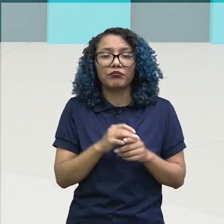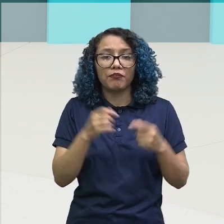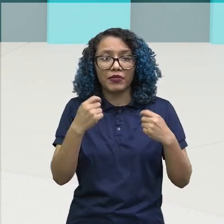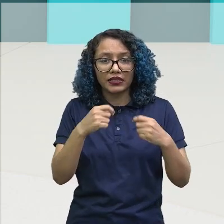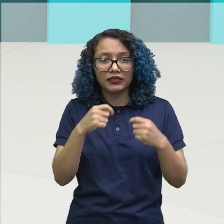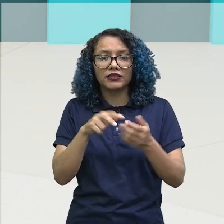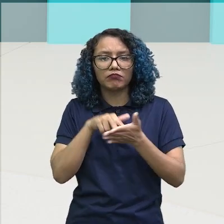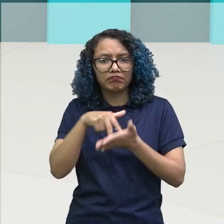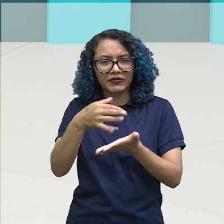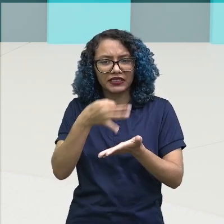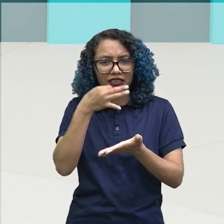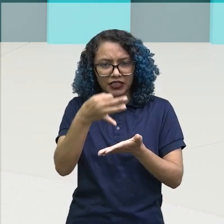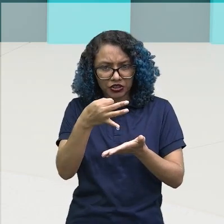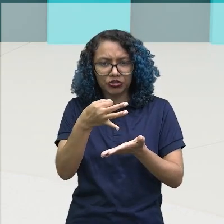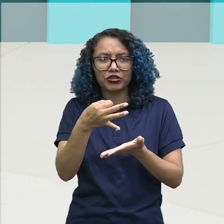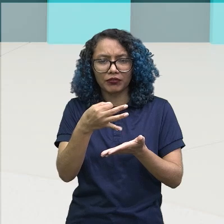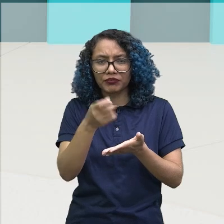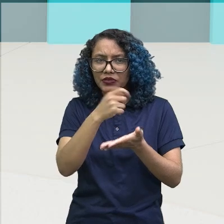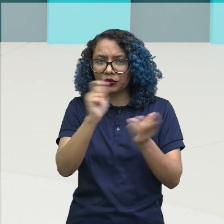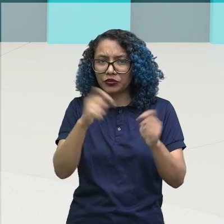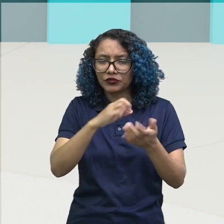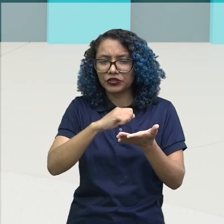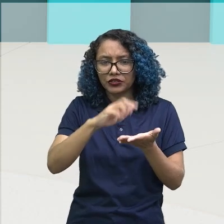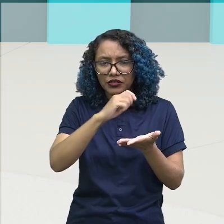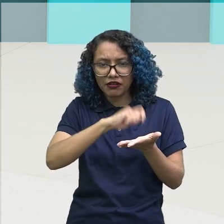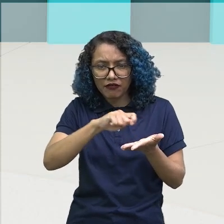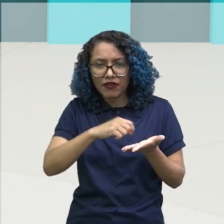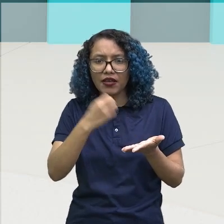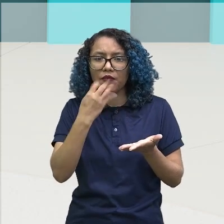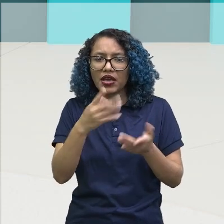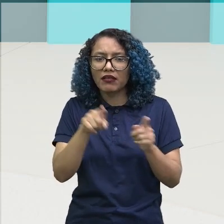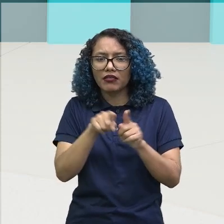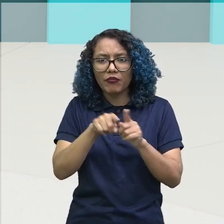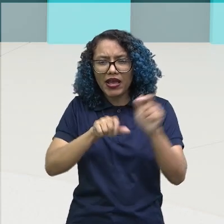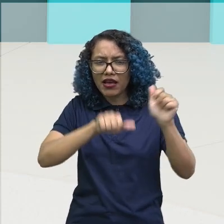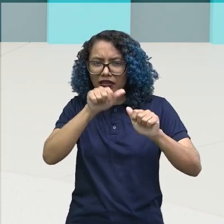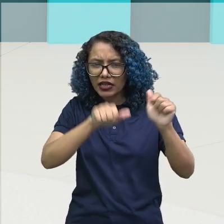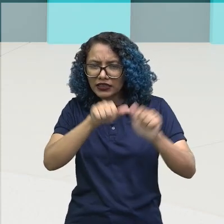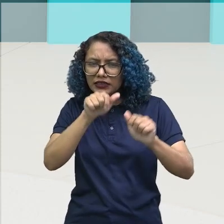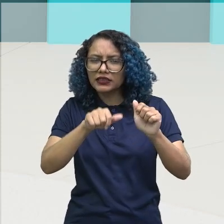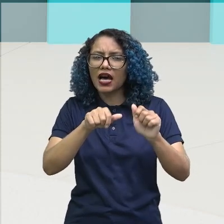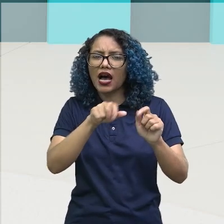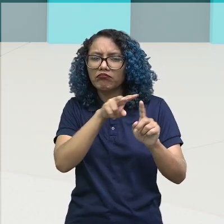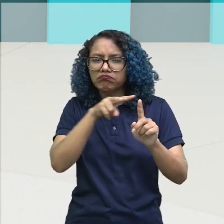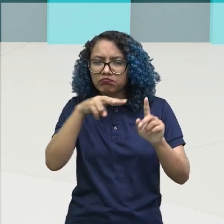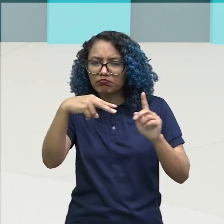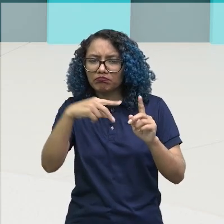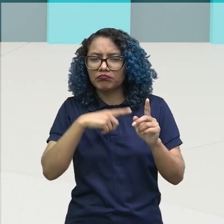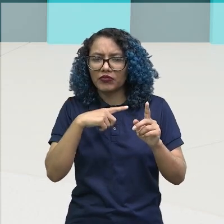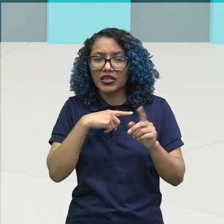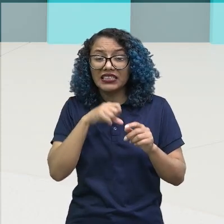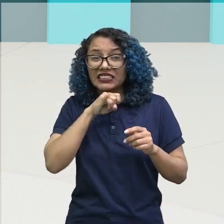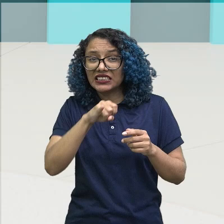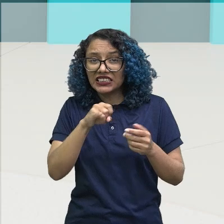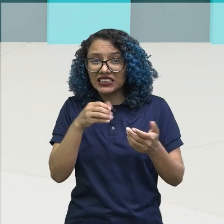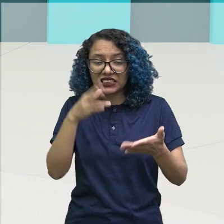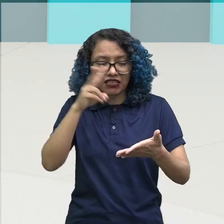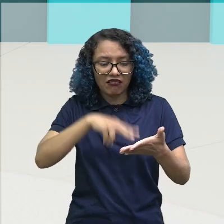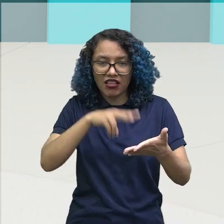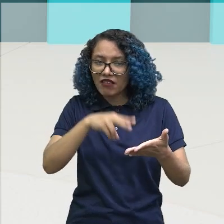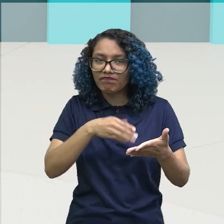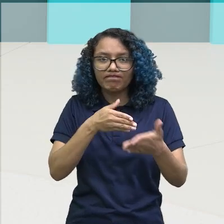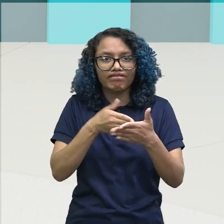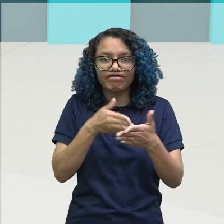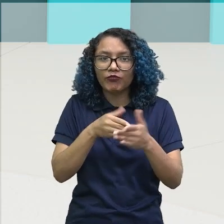e fazer a leitura do mundo. E quem não lê, geralmente fica limitado ao seu